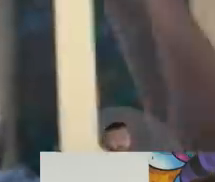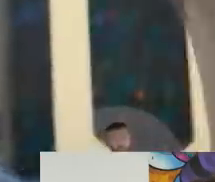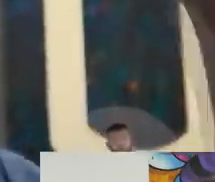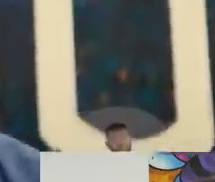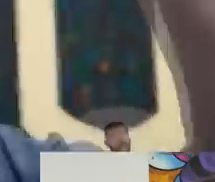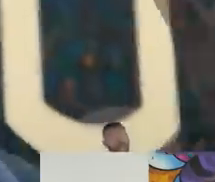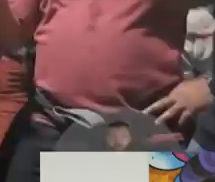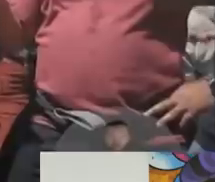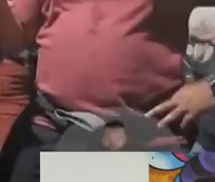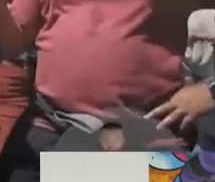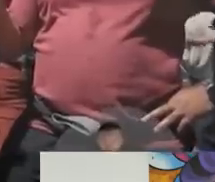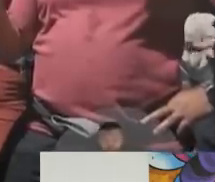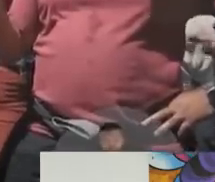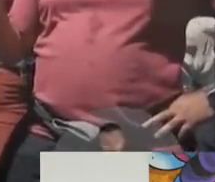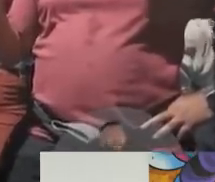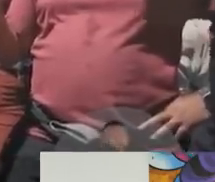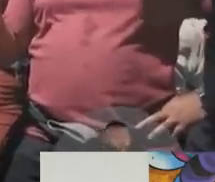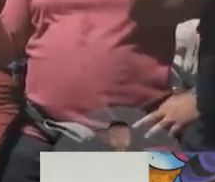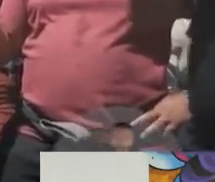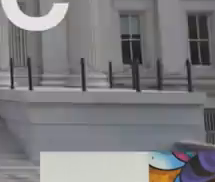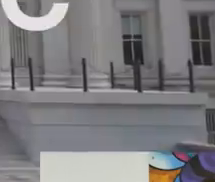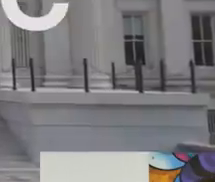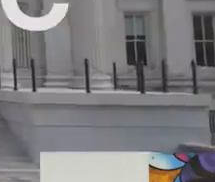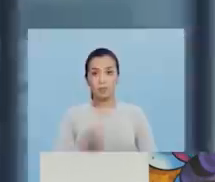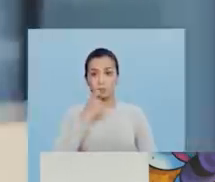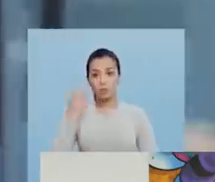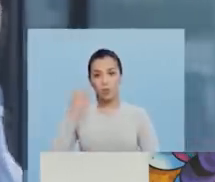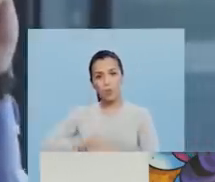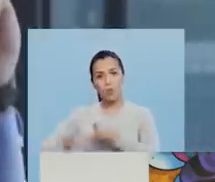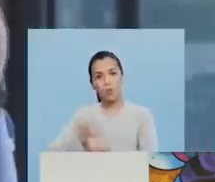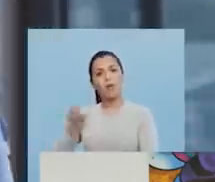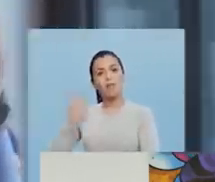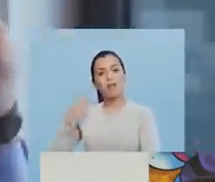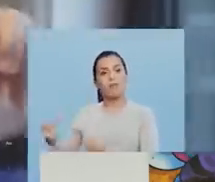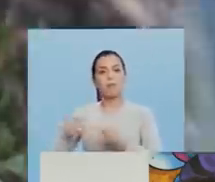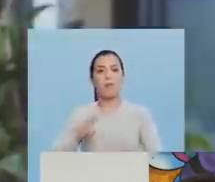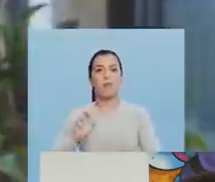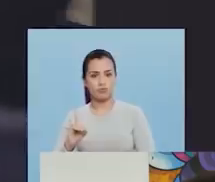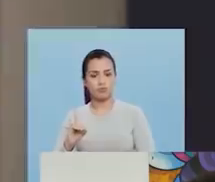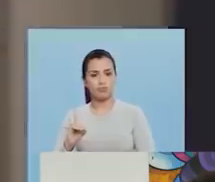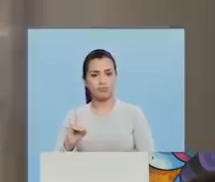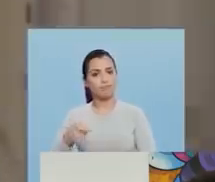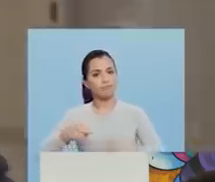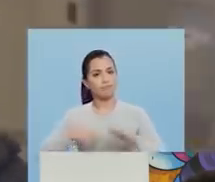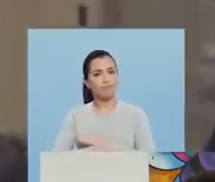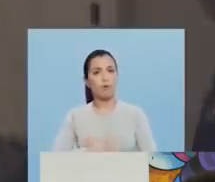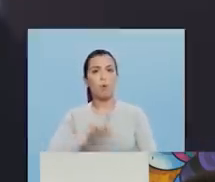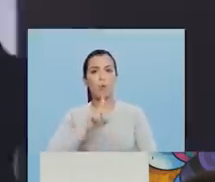Vai se fuder você, a sua empresa, seus funcionários! Há pouco mais de um ano atrás, eu vi o Washington para